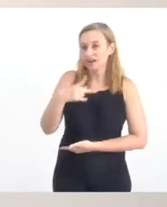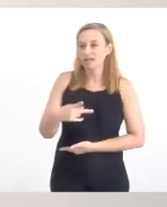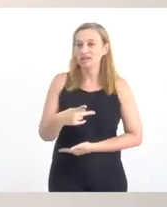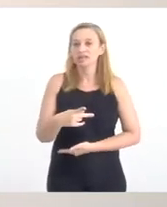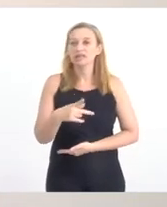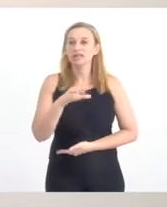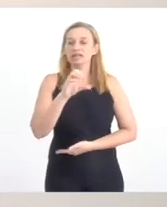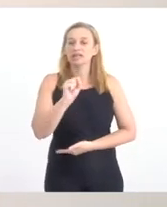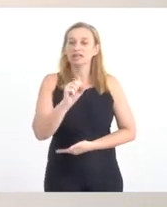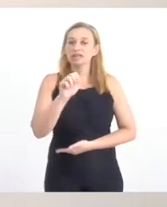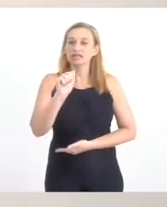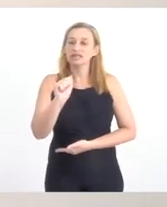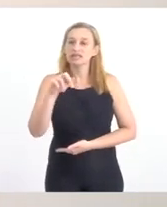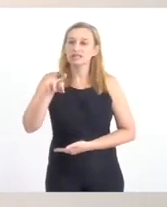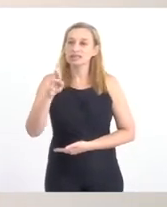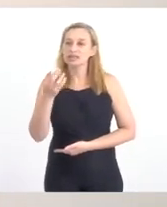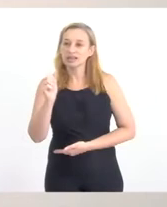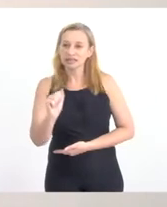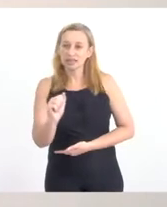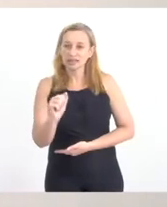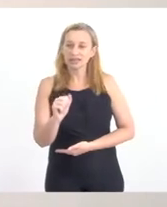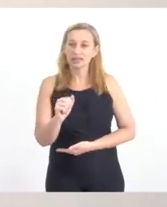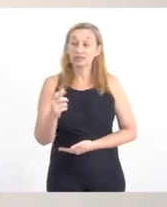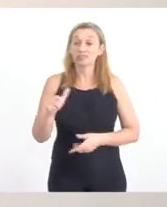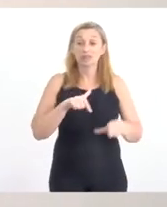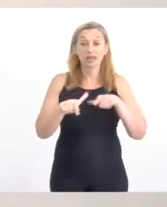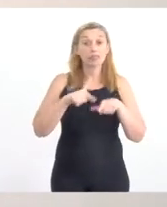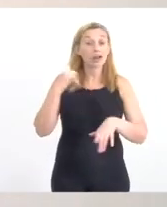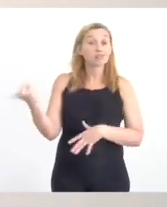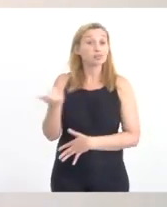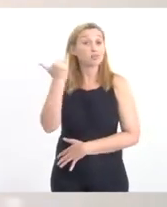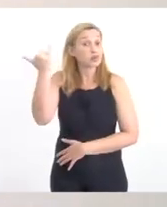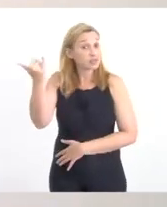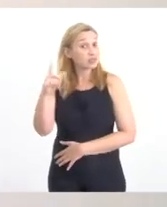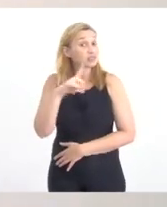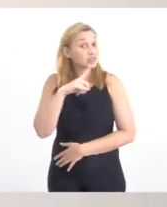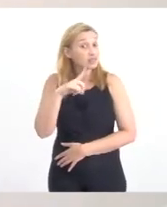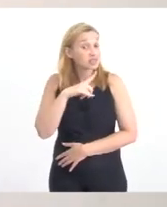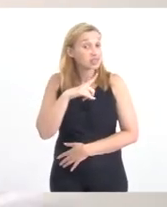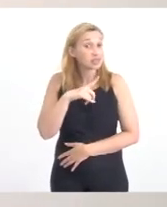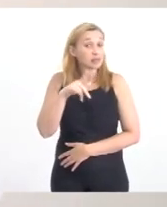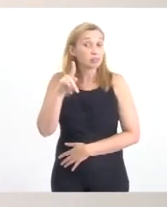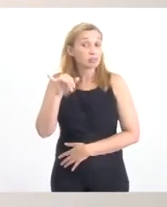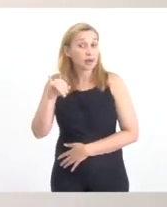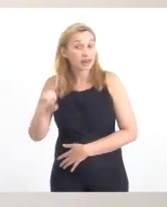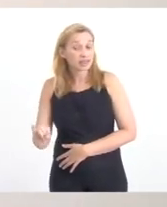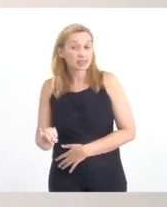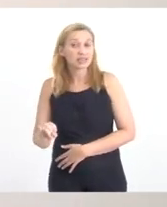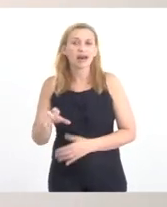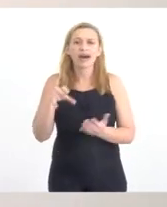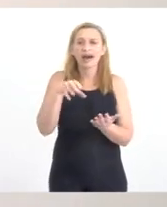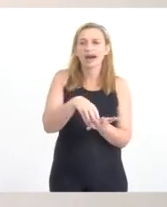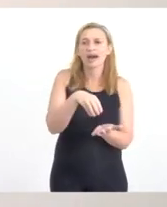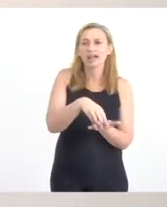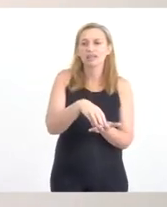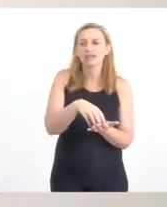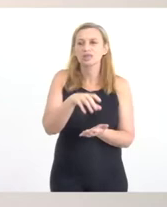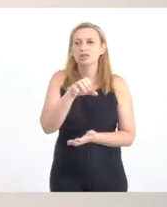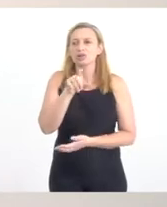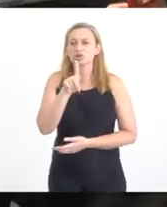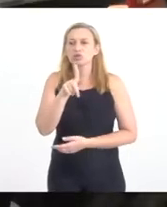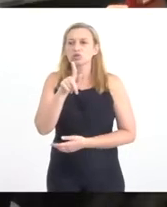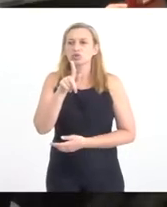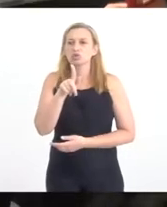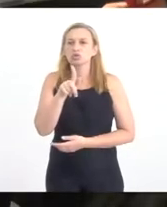senhora Sandra Quintela que traz um trabalho importante pelo Pax a rede Jubileu